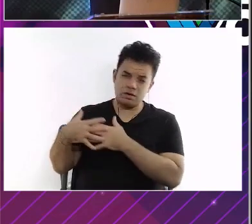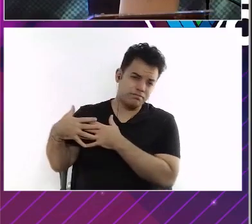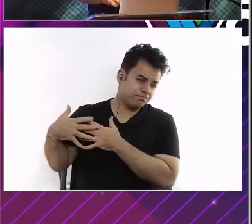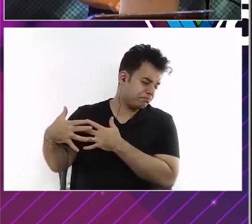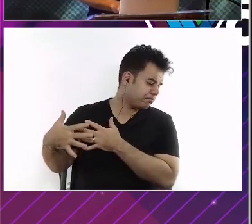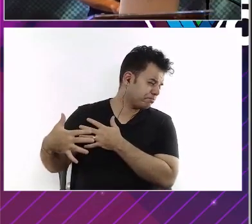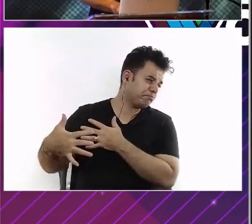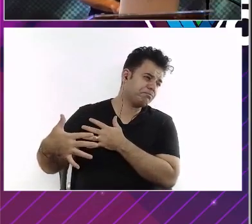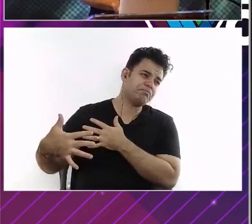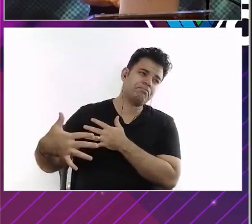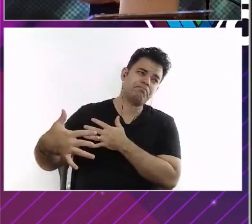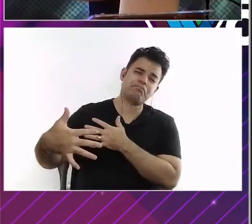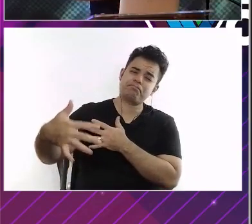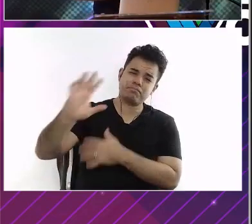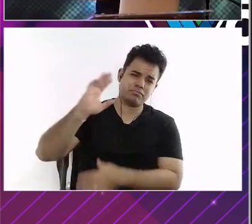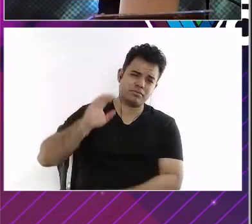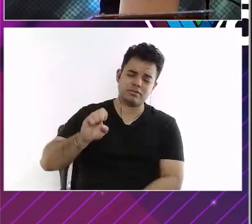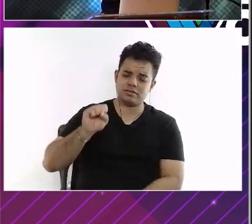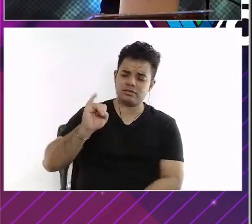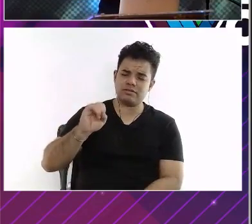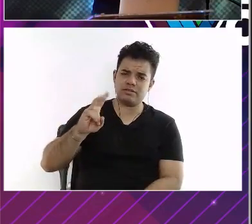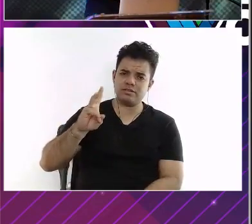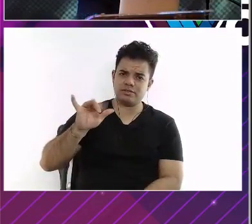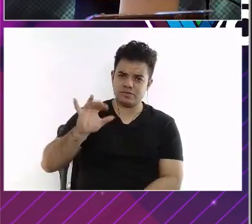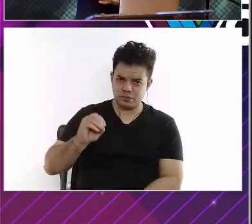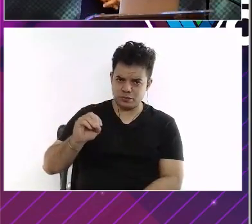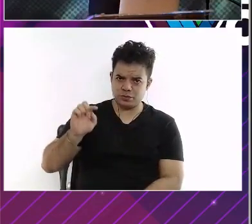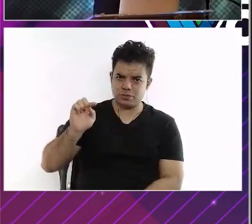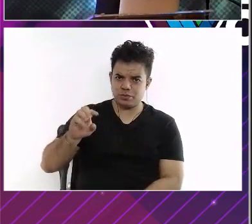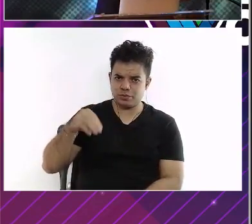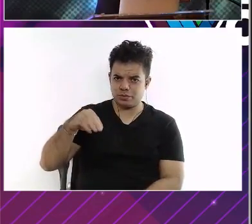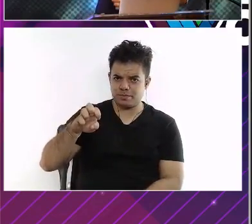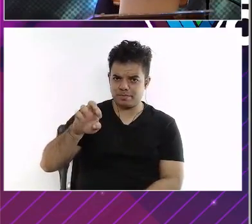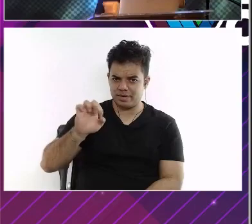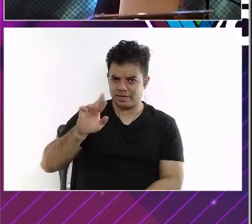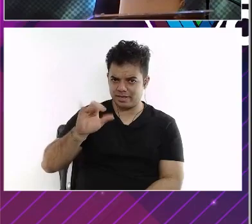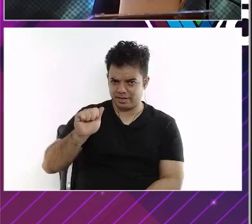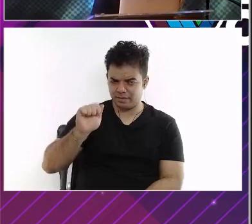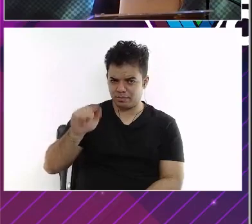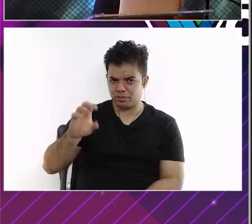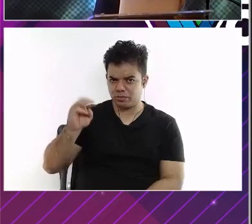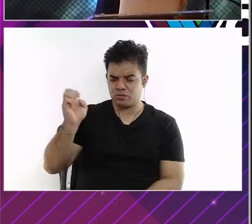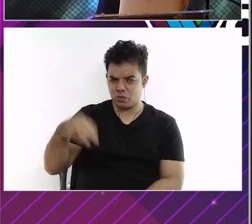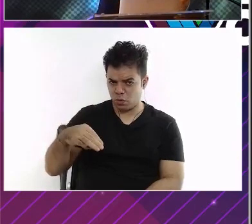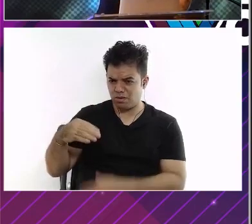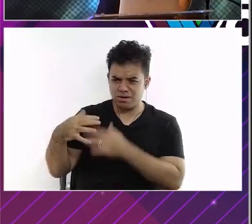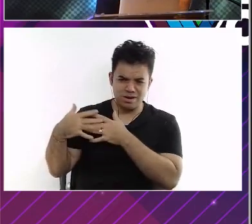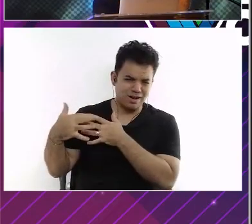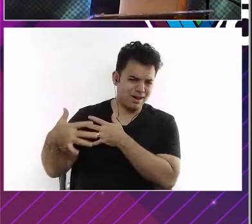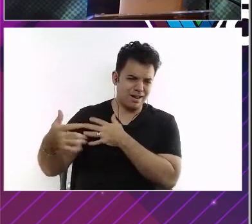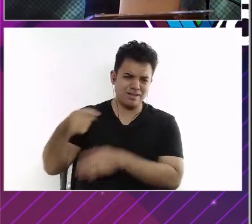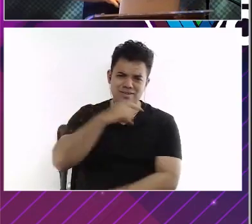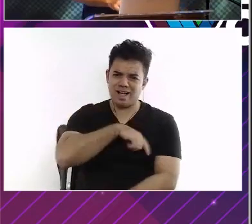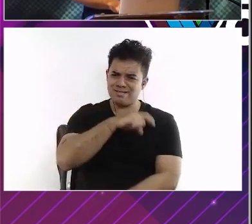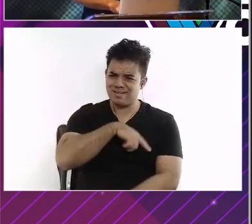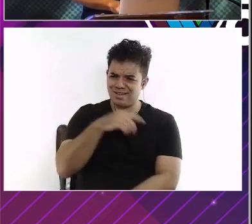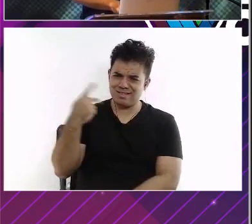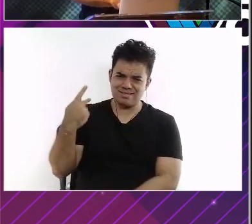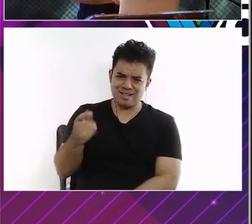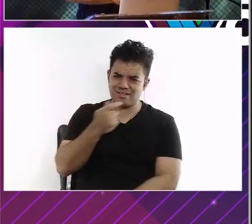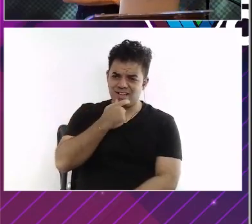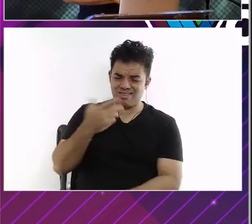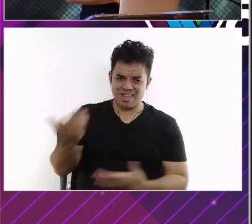silvio.meira.com, procurem a informatização do caos, que tem esse exemplo lá. Mas o ponto que a gente está falando aqui, que é mais sério e mais grave para a